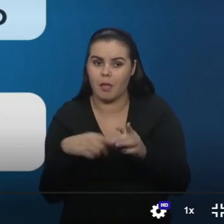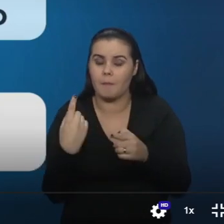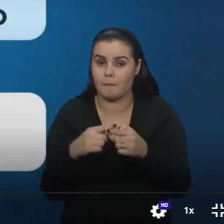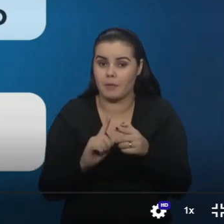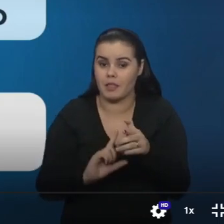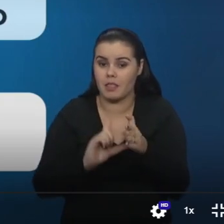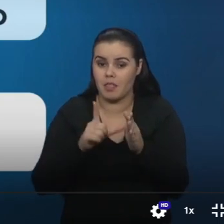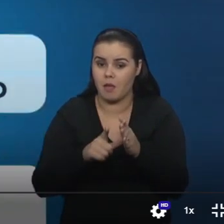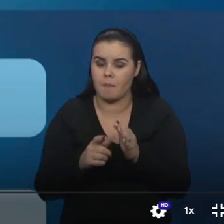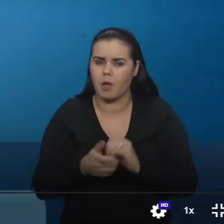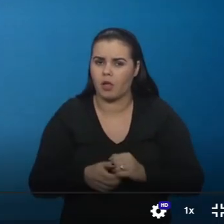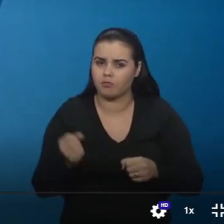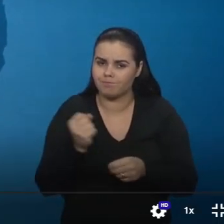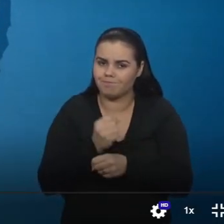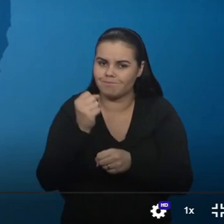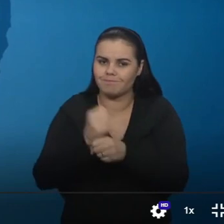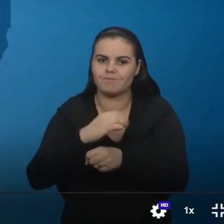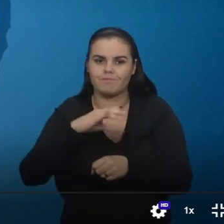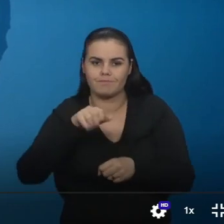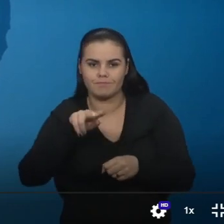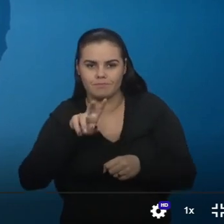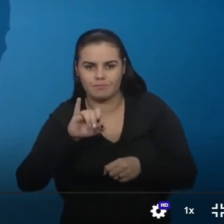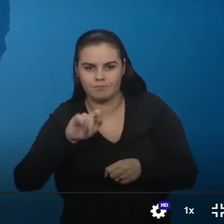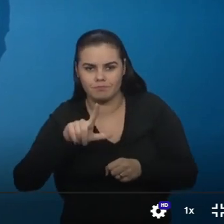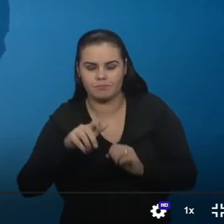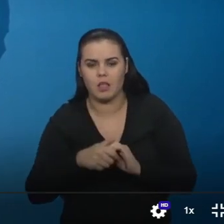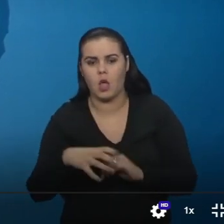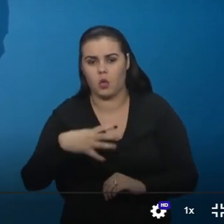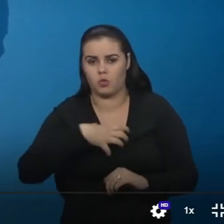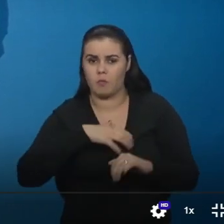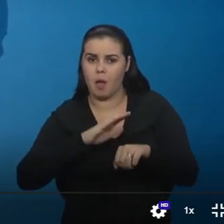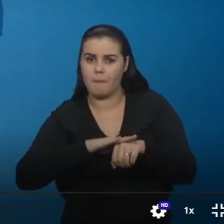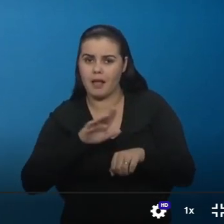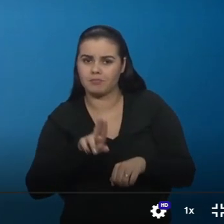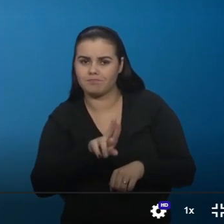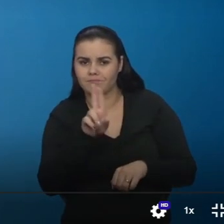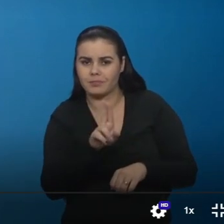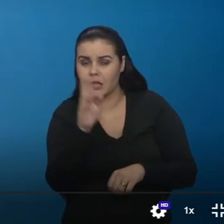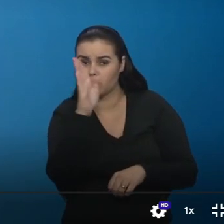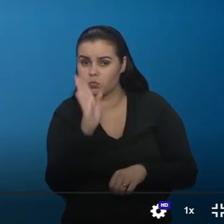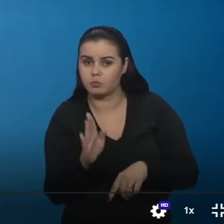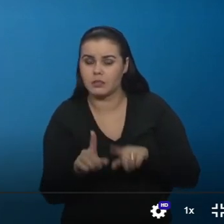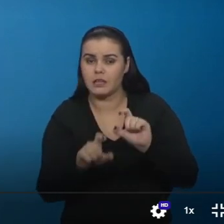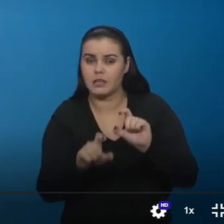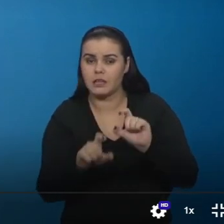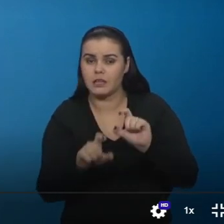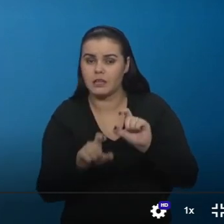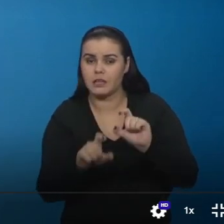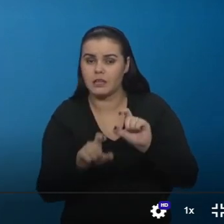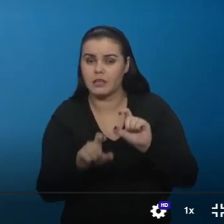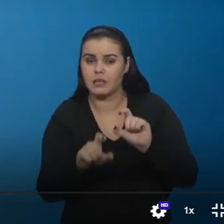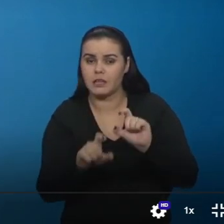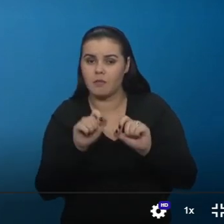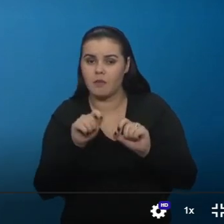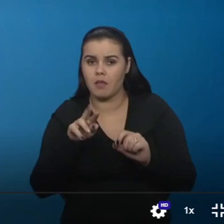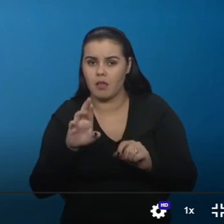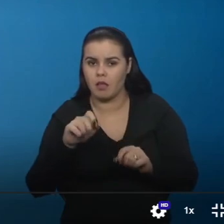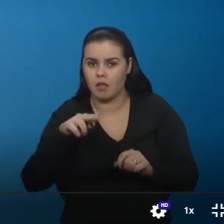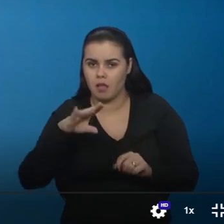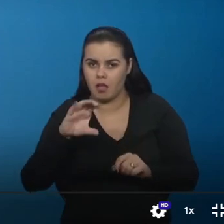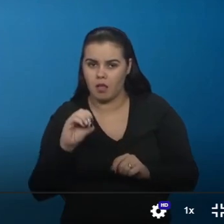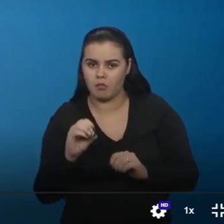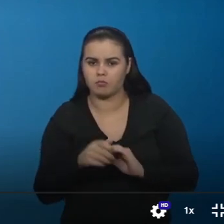na construção civil. Os tipos mais utilizados em acabamentos no Brasil são o granito, o mármore,